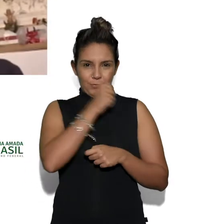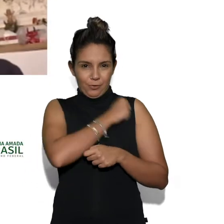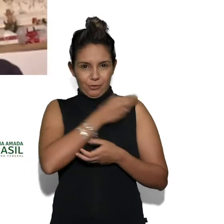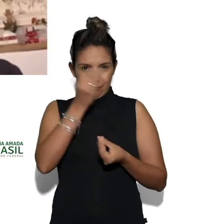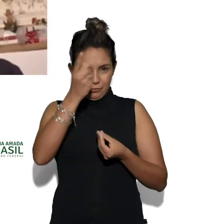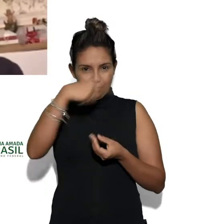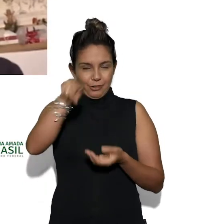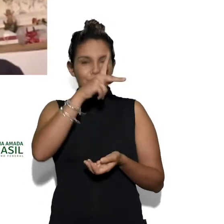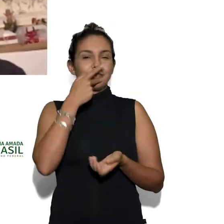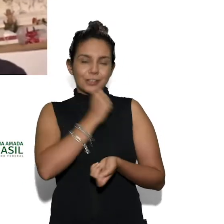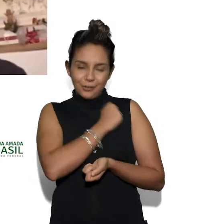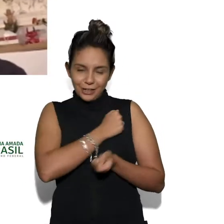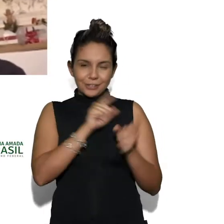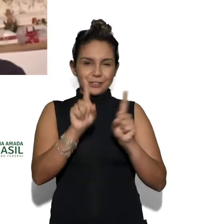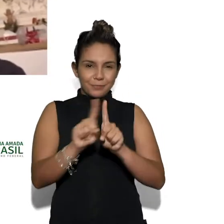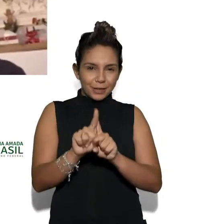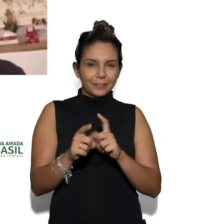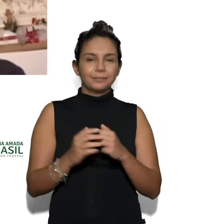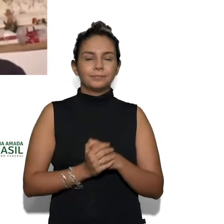a gente também estava com saudade.